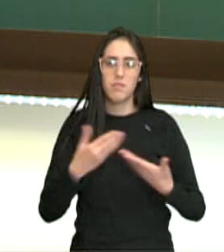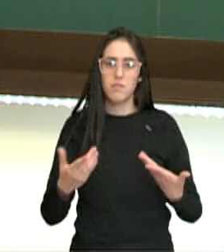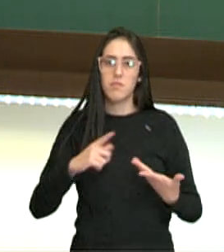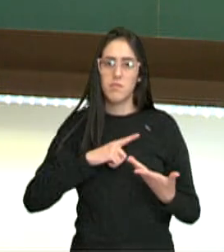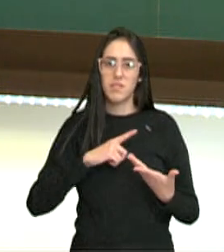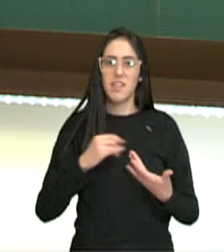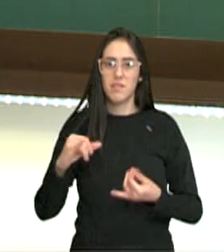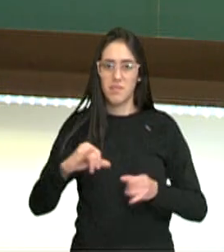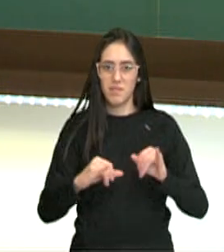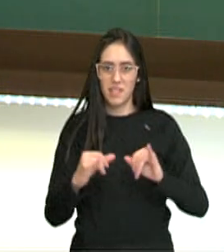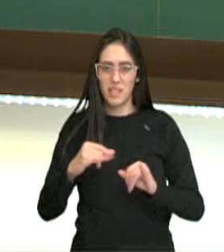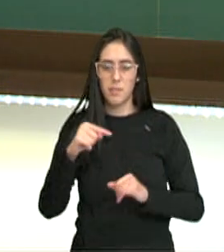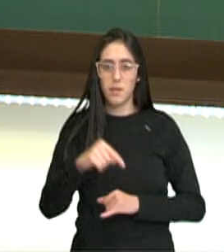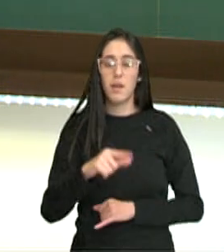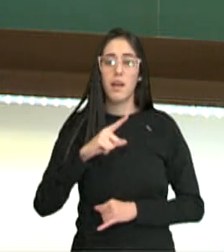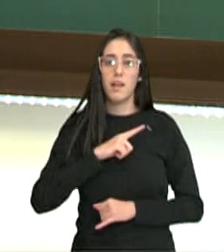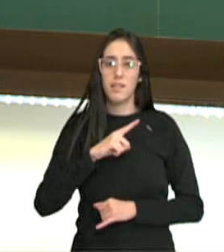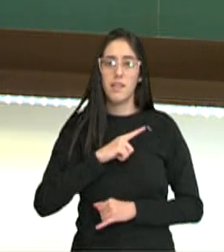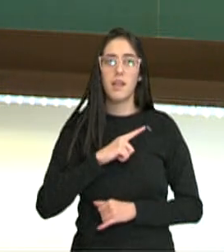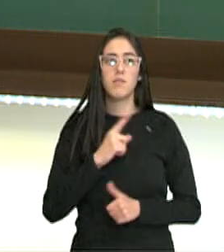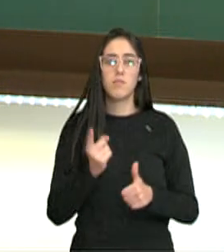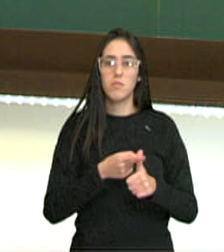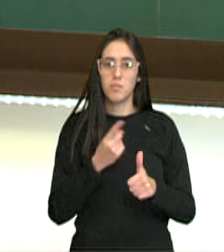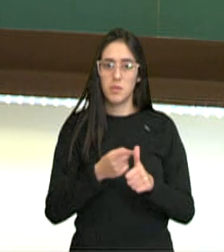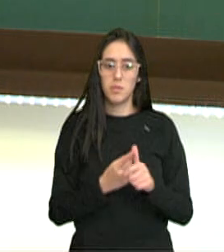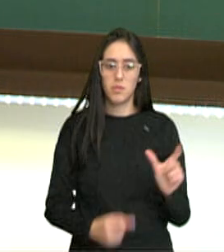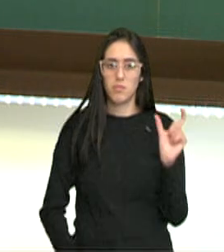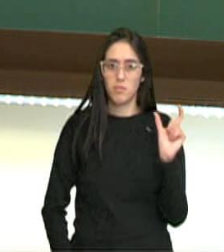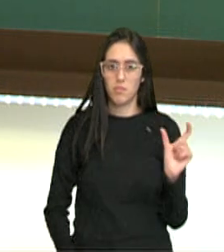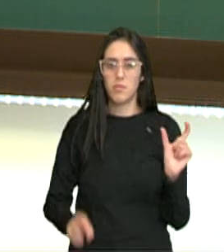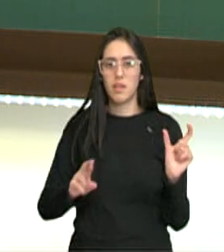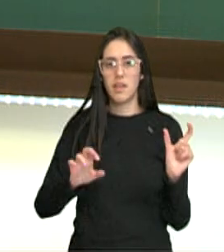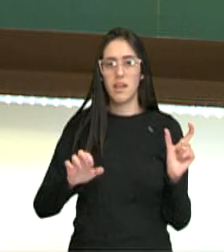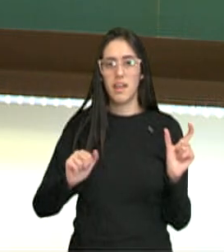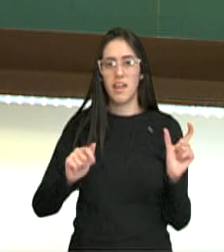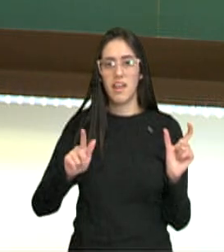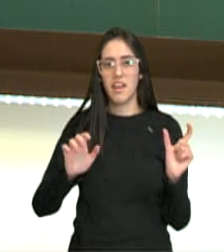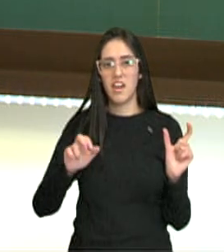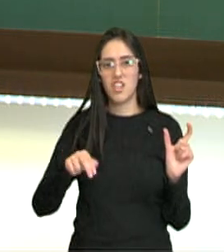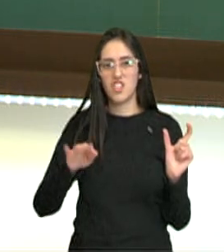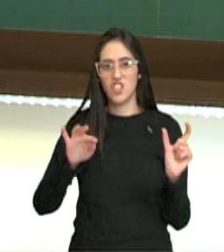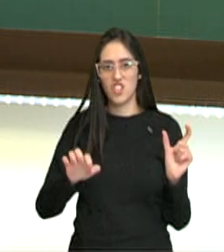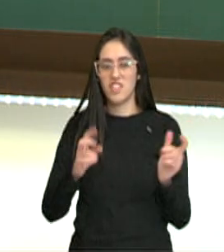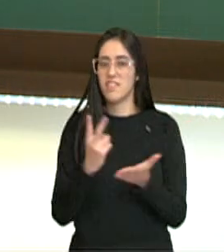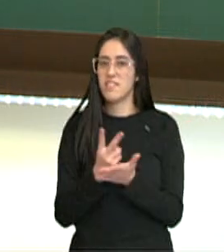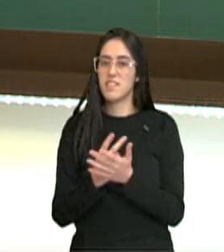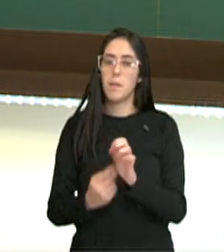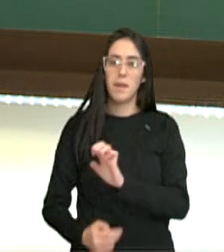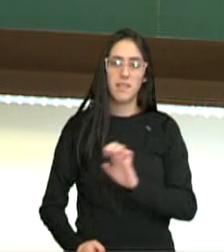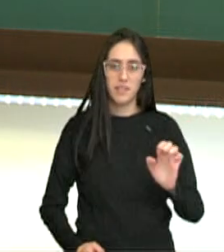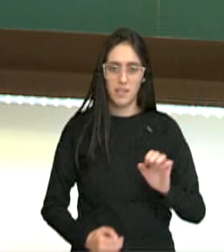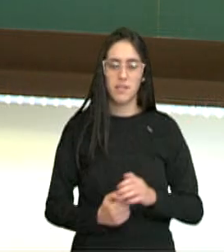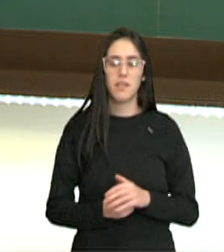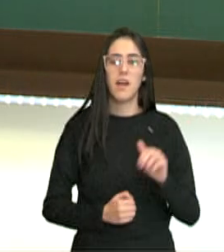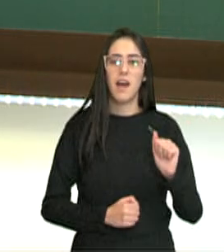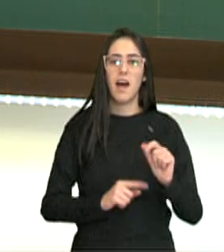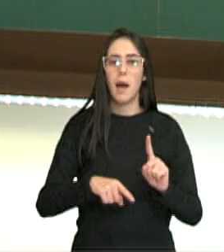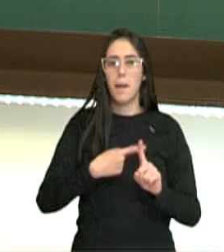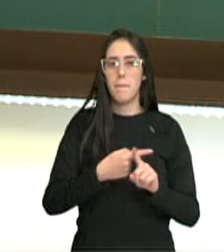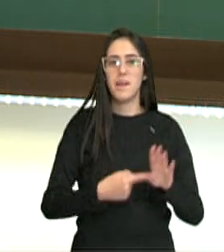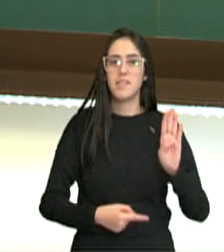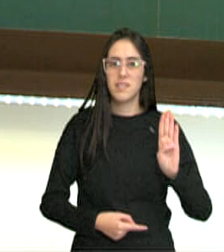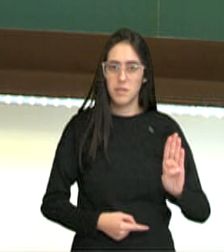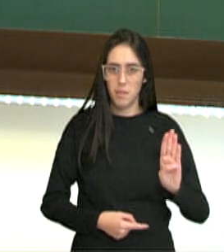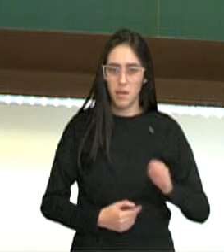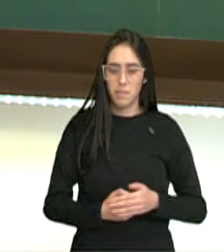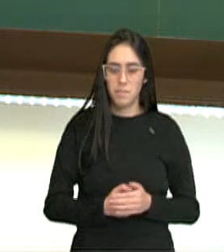a gente sempre vai ter o primeiro membro, os reagentes, à esquerda da seta, como aqui, A mais B, formando,